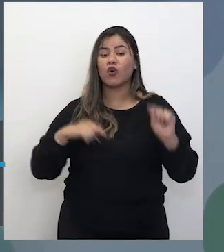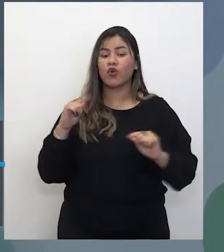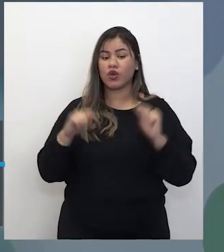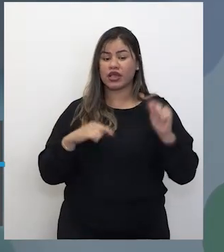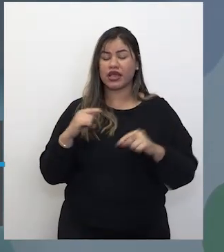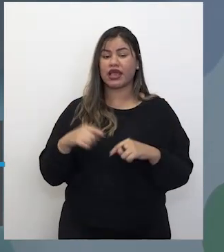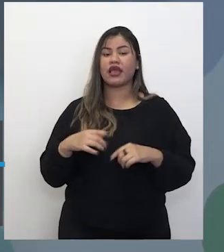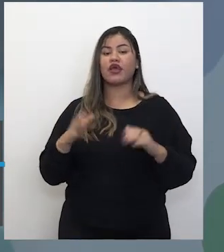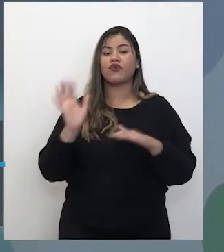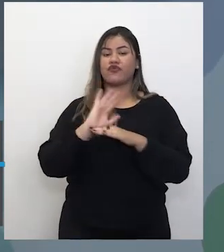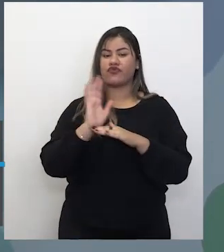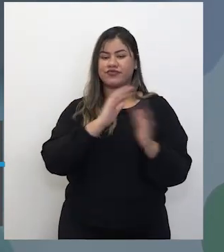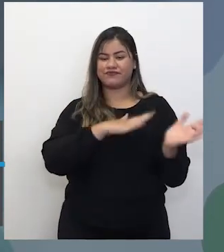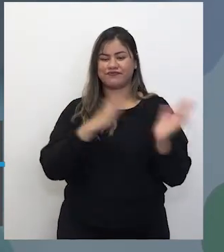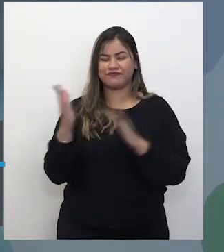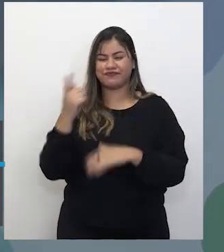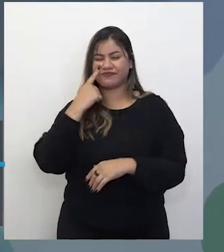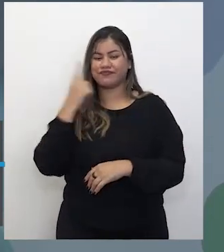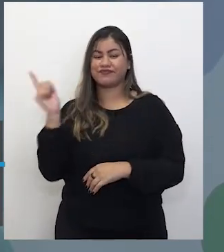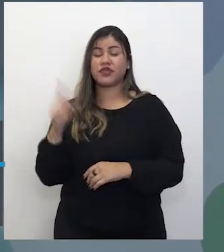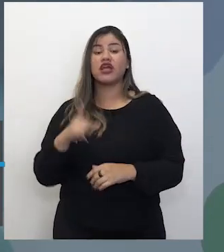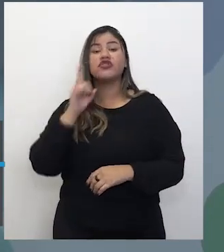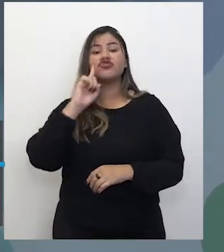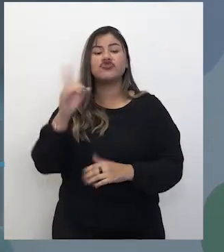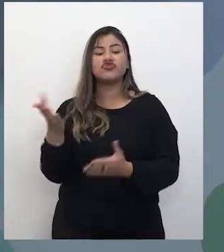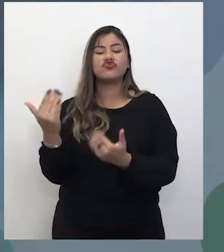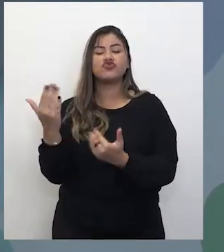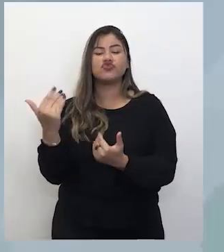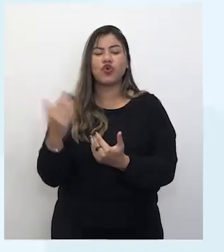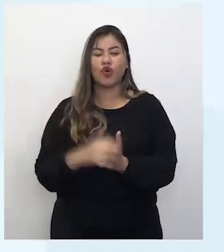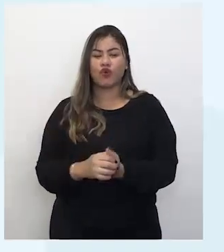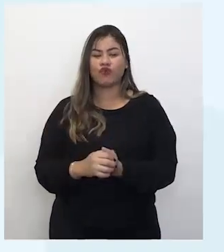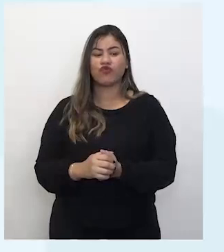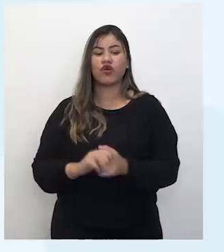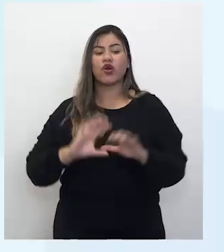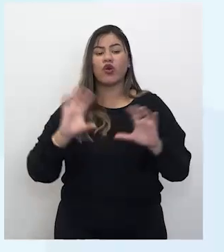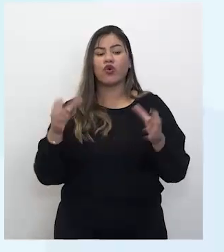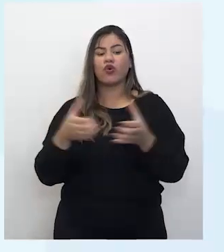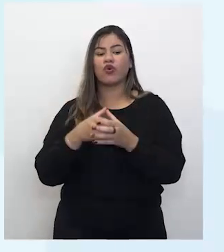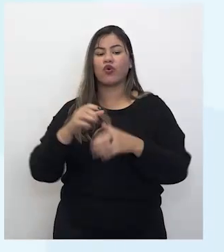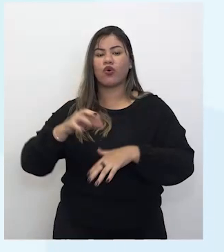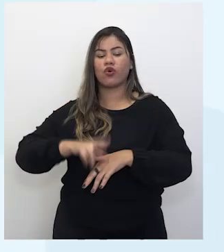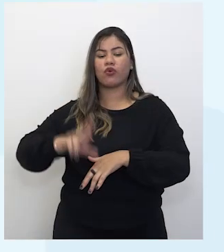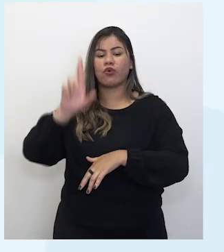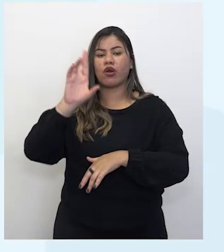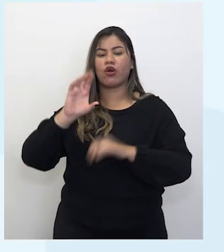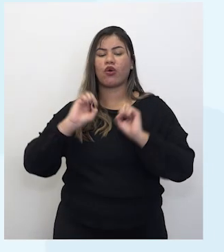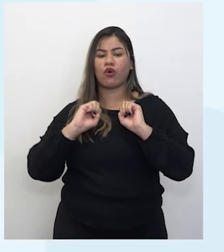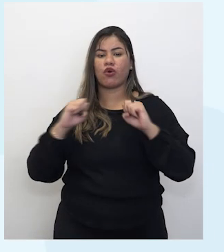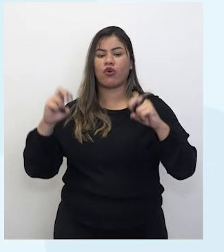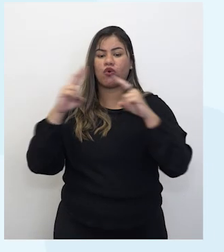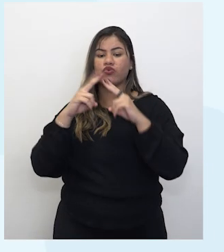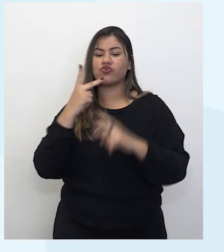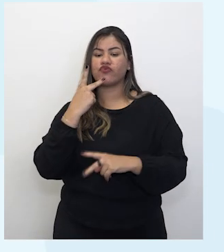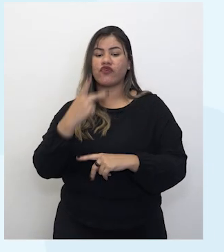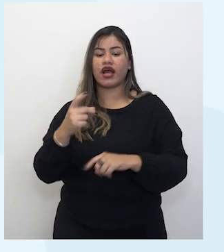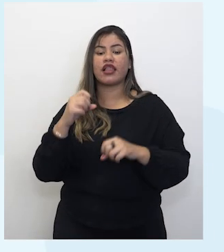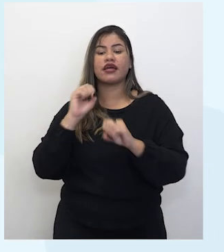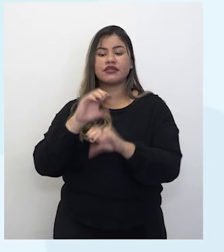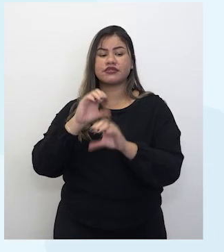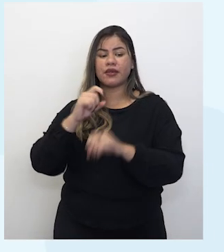já vai passar. Vejam aí na tela. No Dia da Juventude, o chefe da ONU defende educação para o